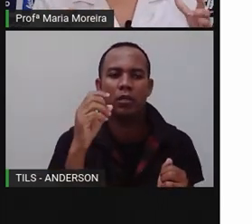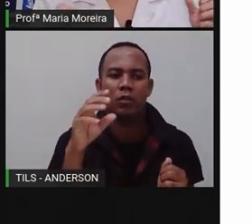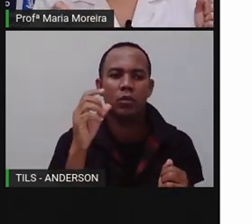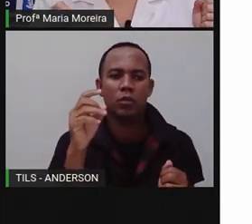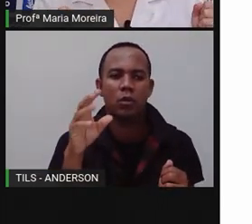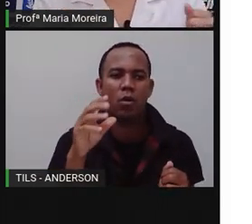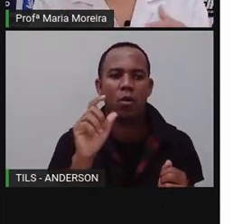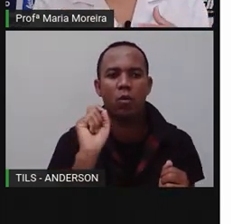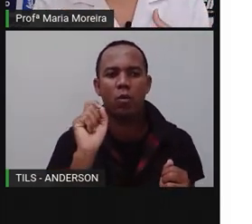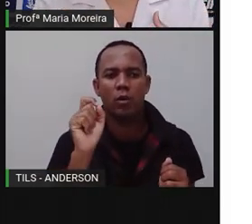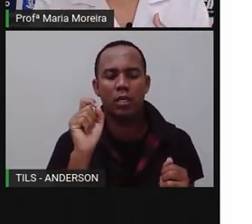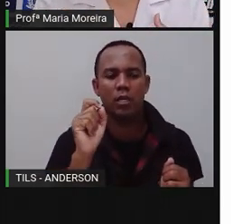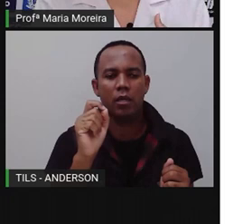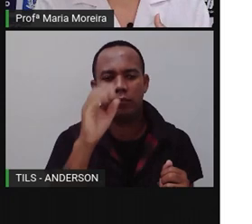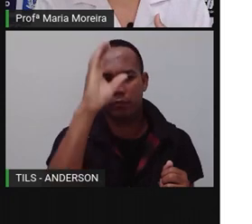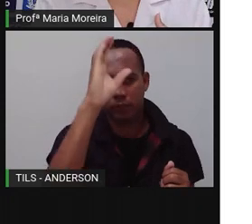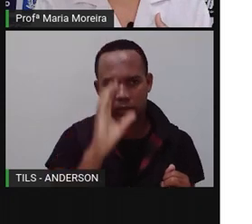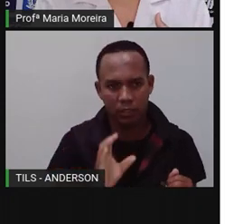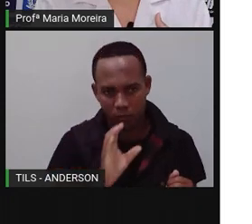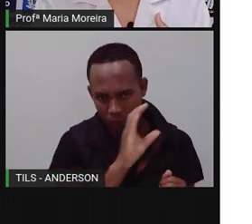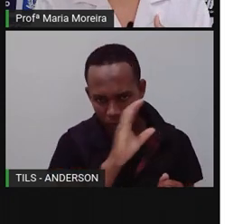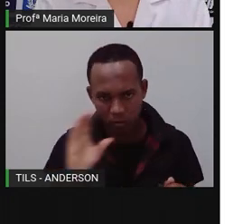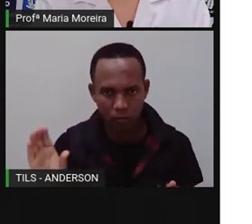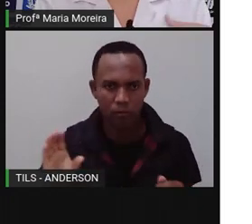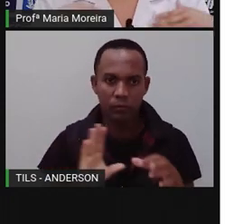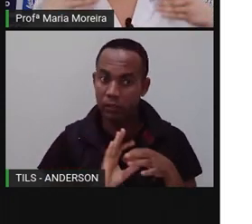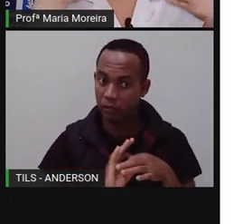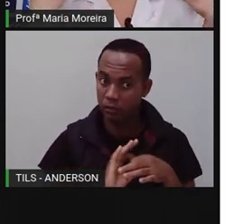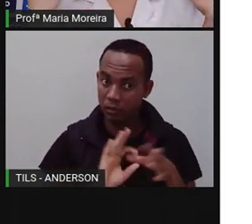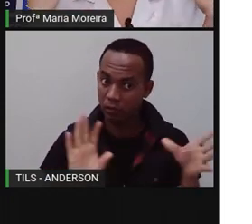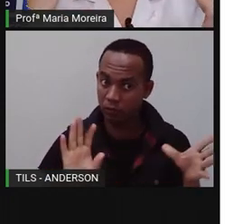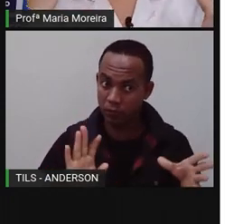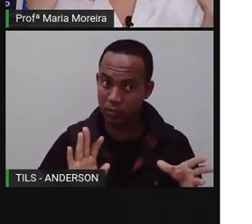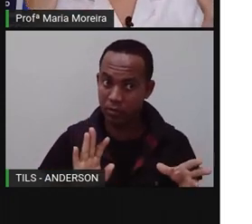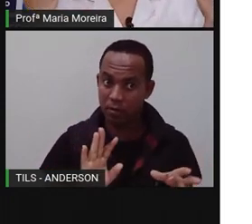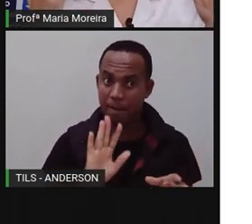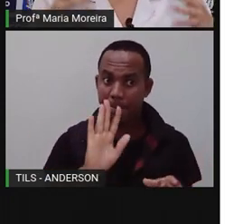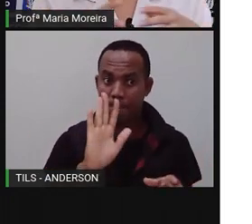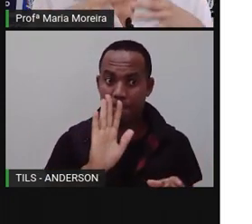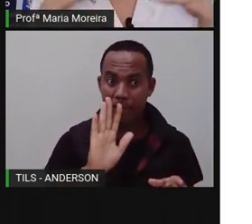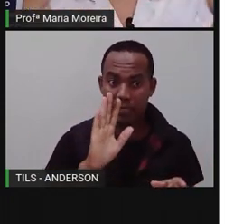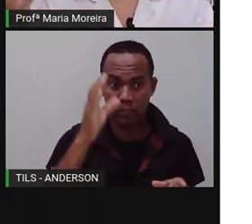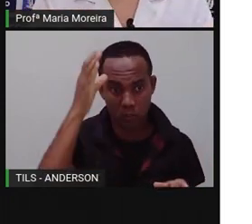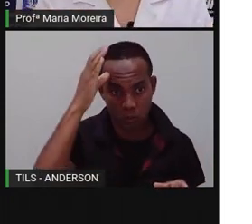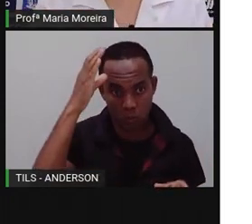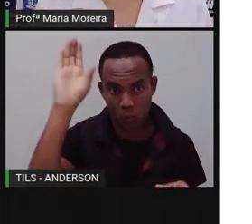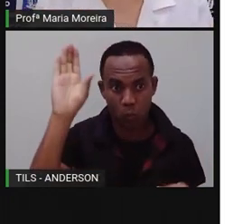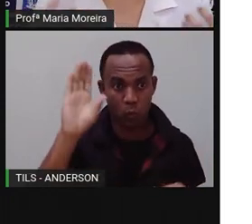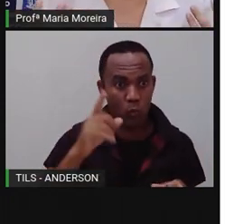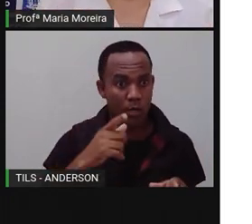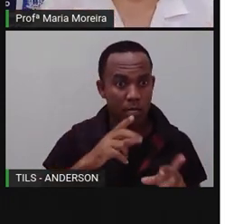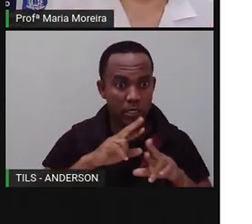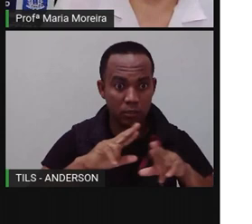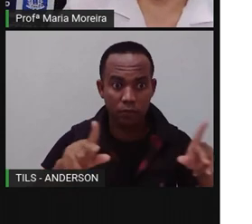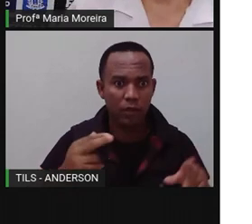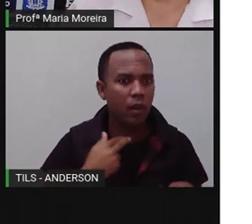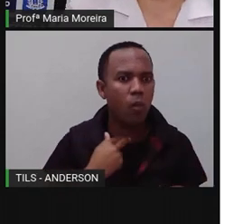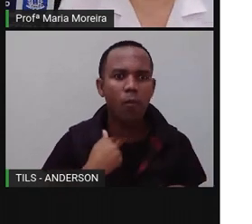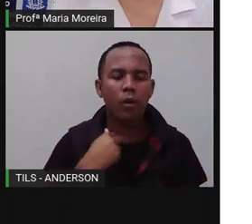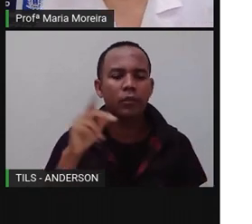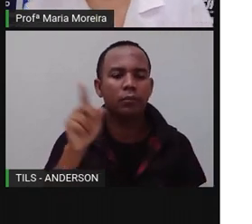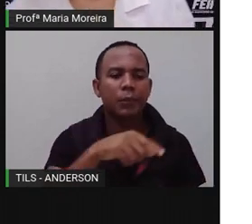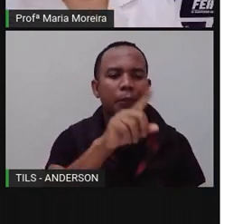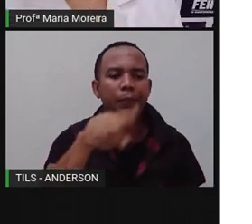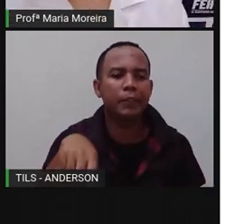forma figurativa, era o catolicismo. Tá? Então, o que se pregava aí eram as religiões, na